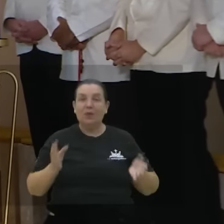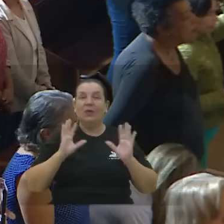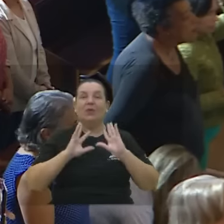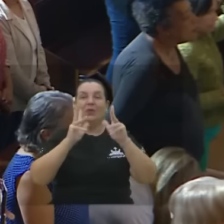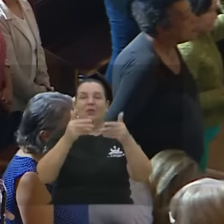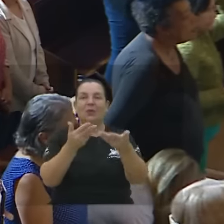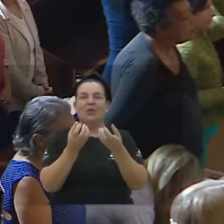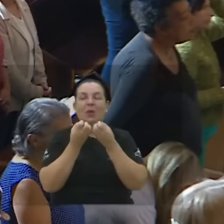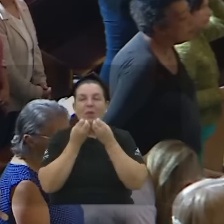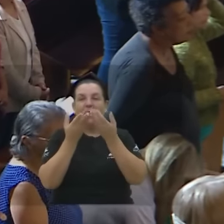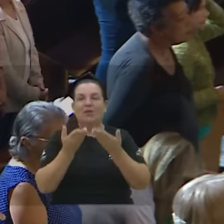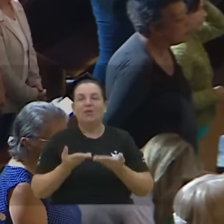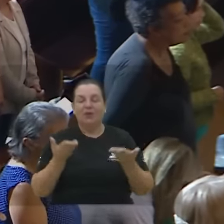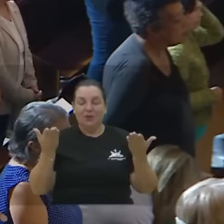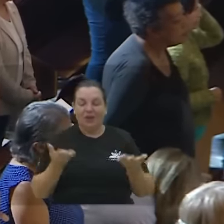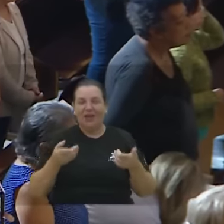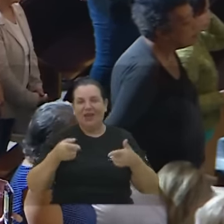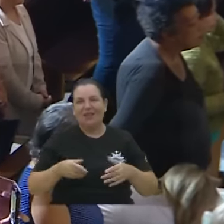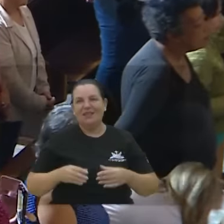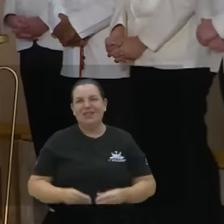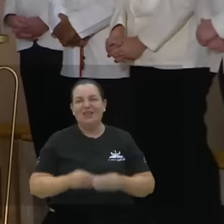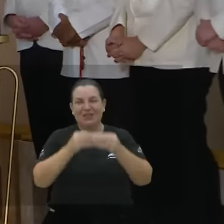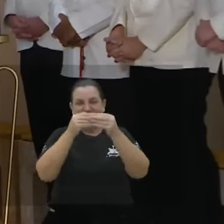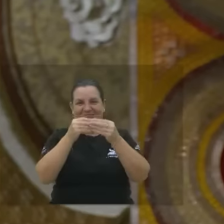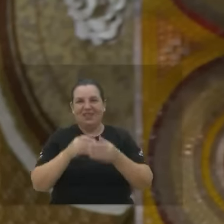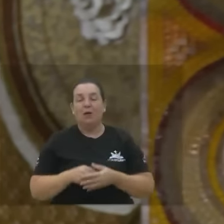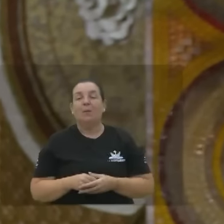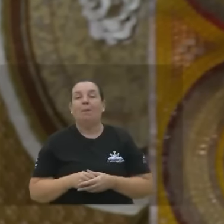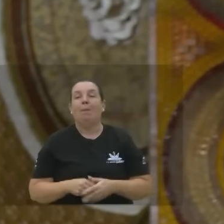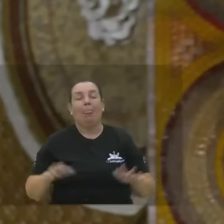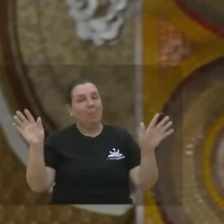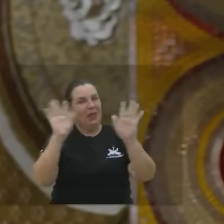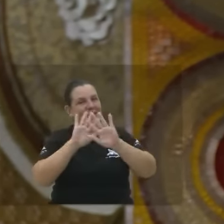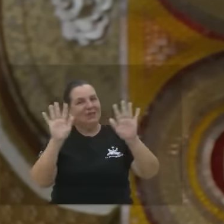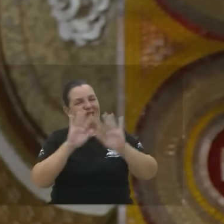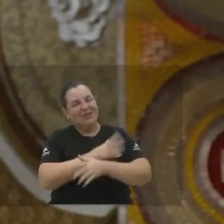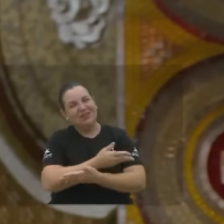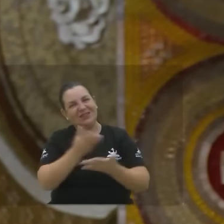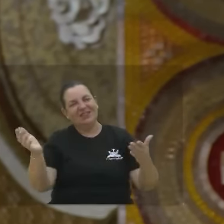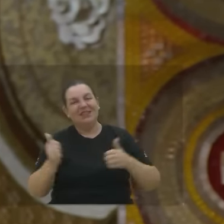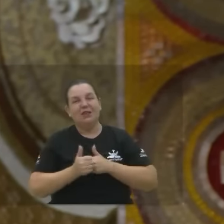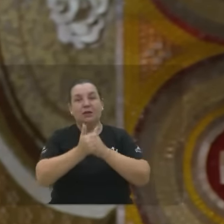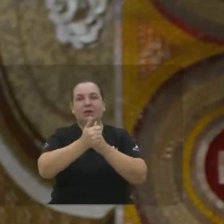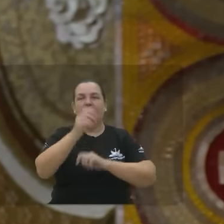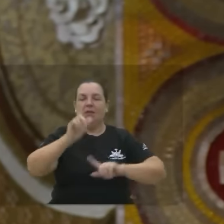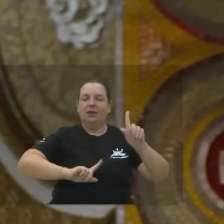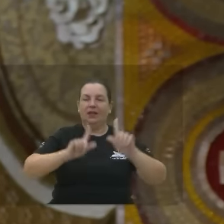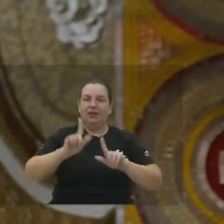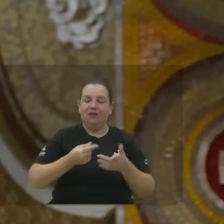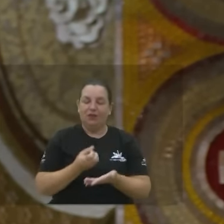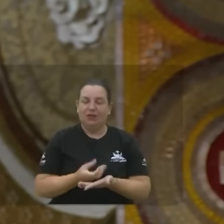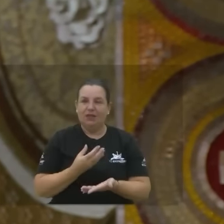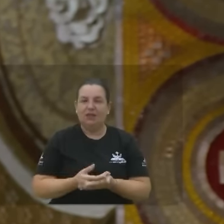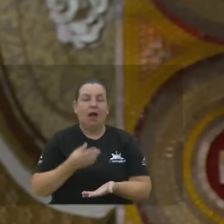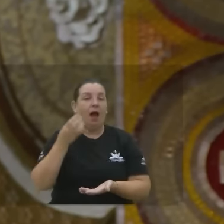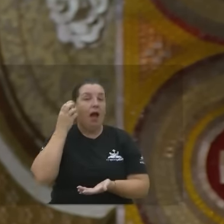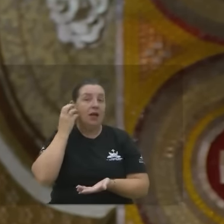todos bem-vindos a esta celebração. Quero saudar a você que nos acompanha pela TV